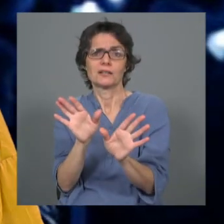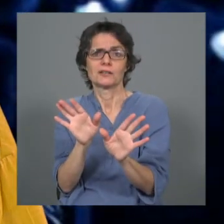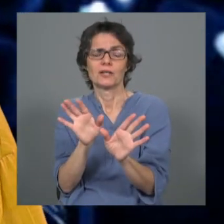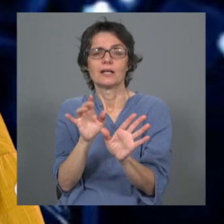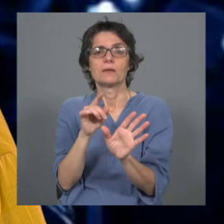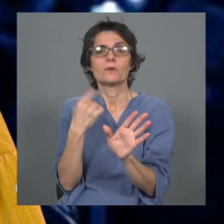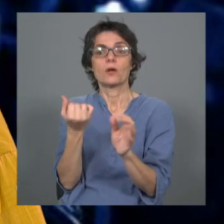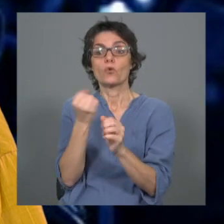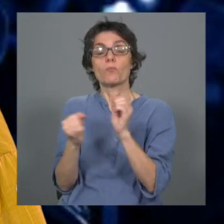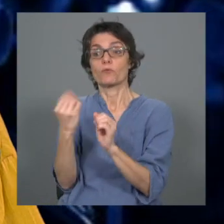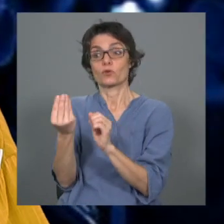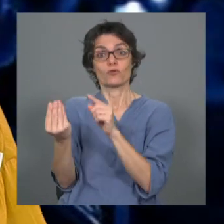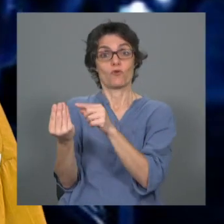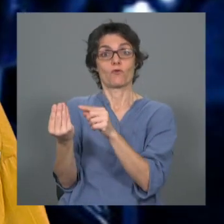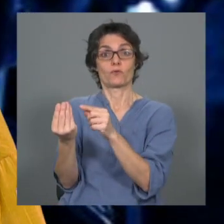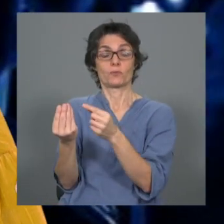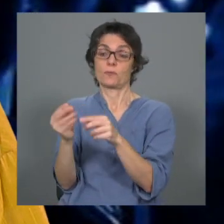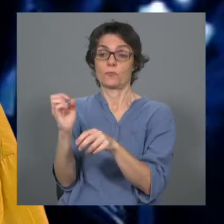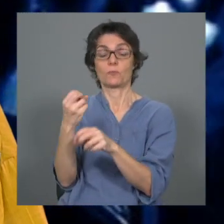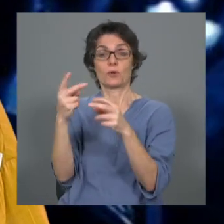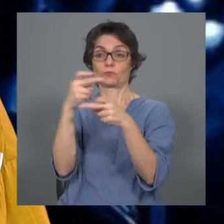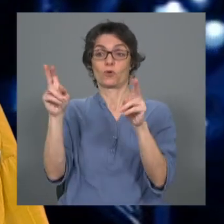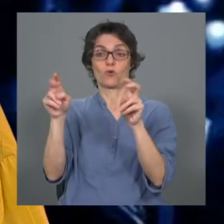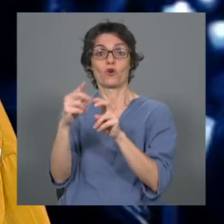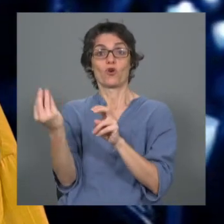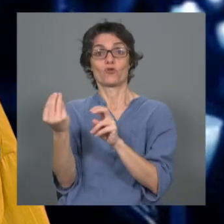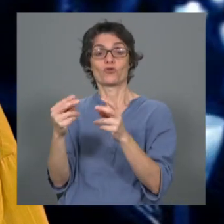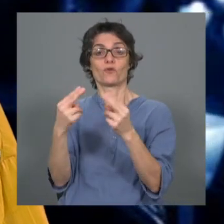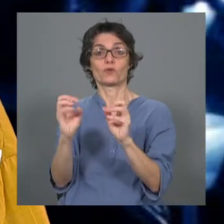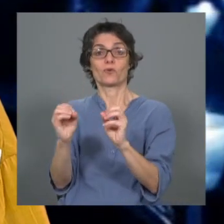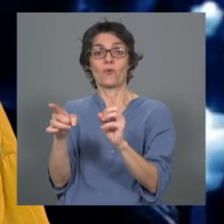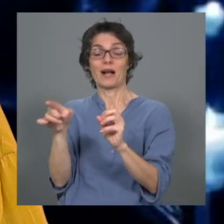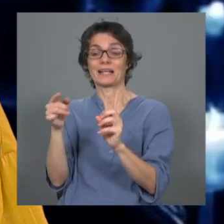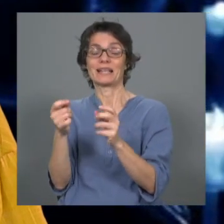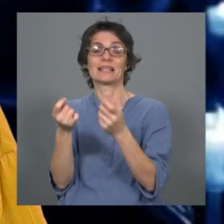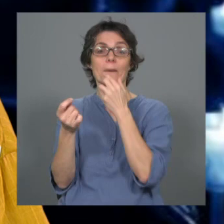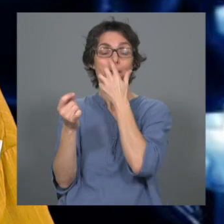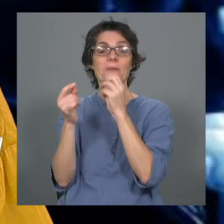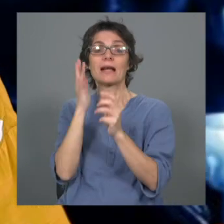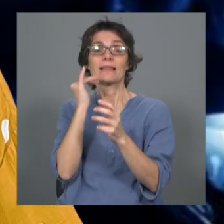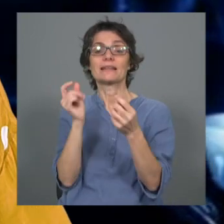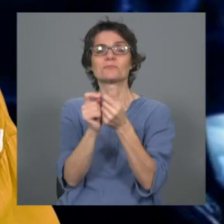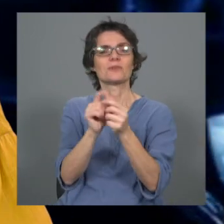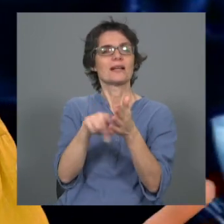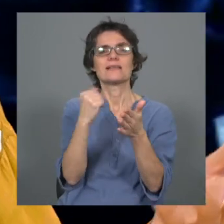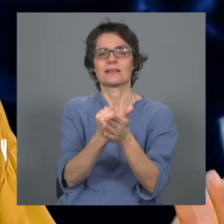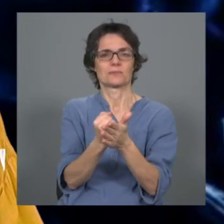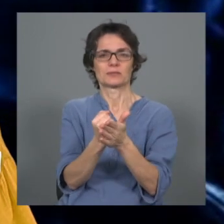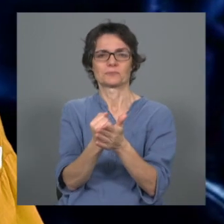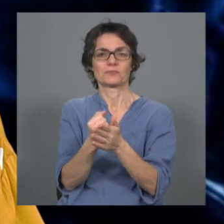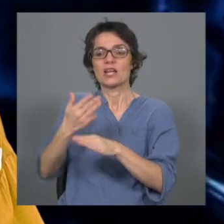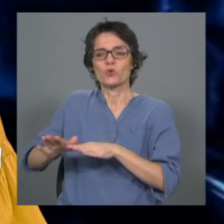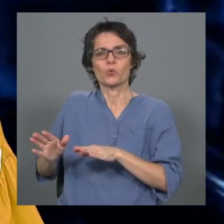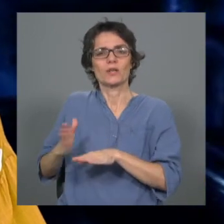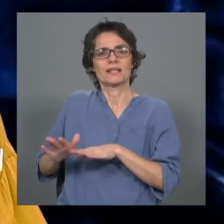do movimento dos Jovens Sem Fronteiras, cujo lema é estar perto dos que estão longe, sem estar longe dos que estão perto, cola muito bem com aquilo que